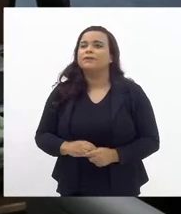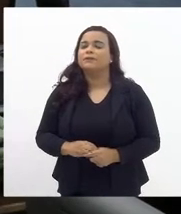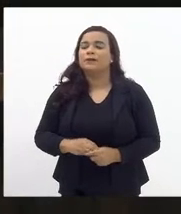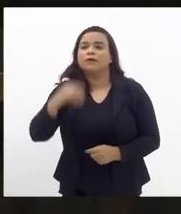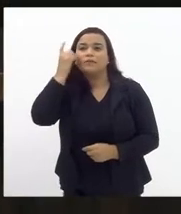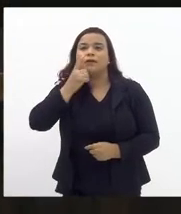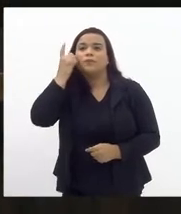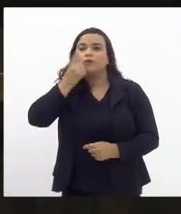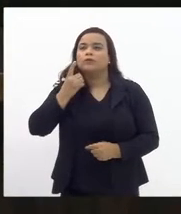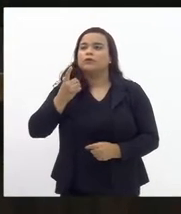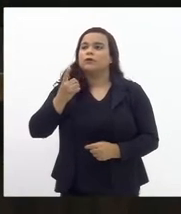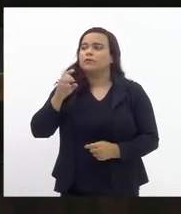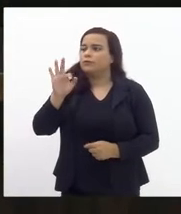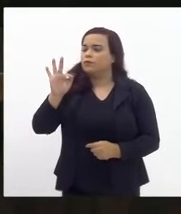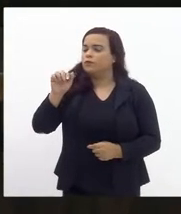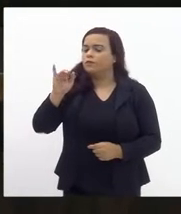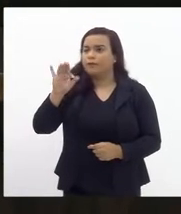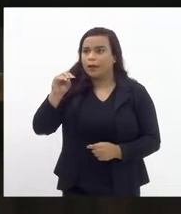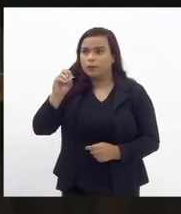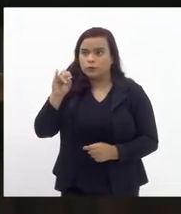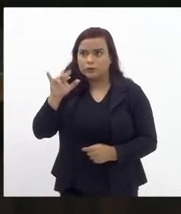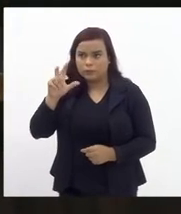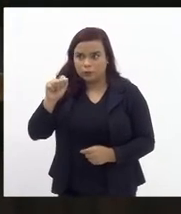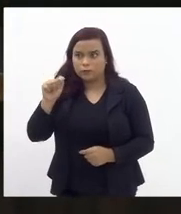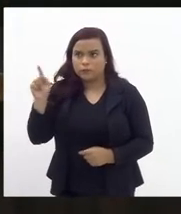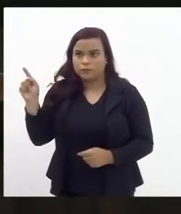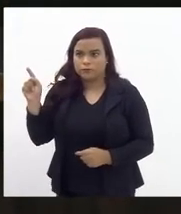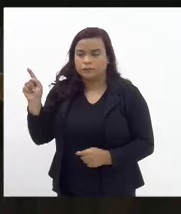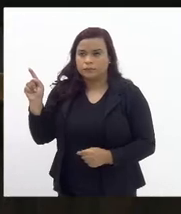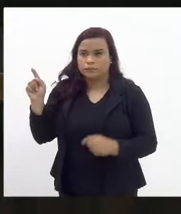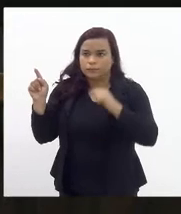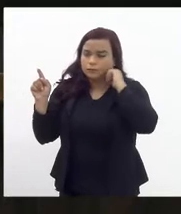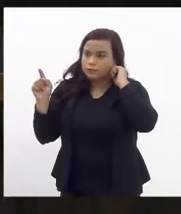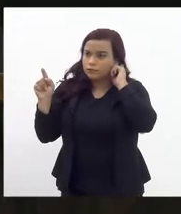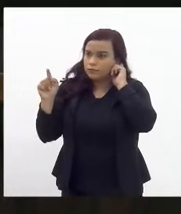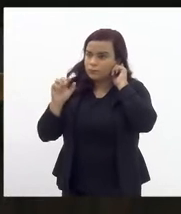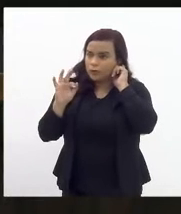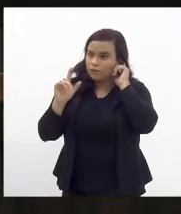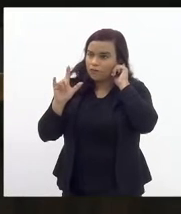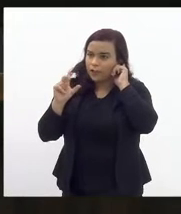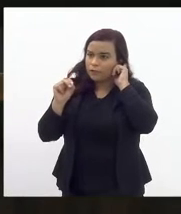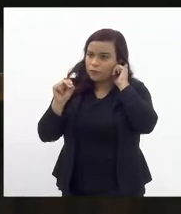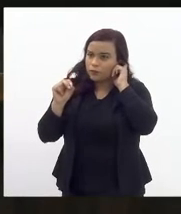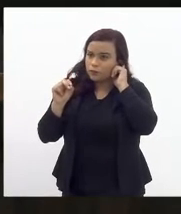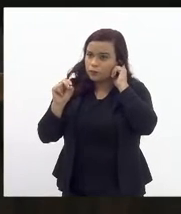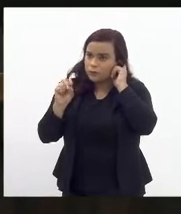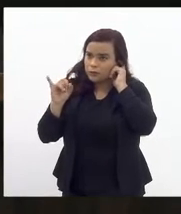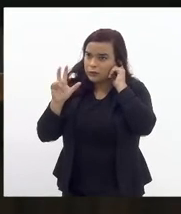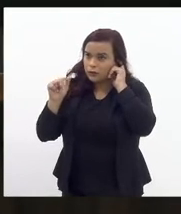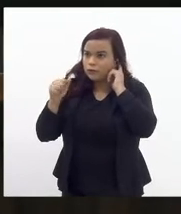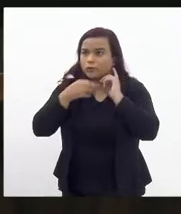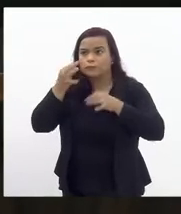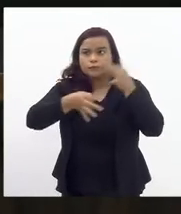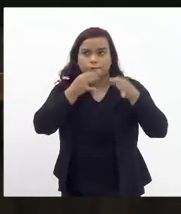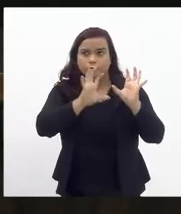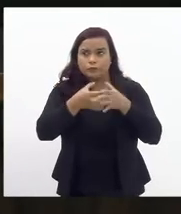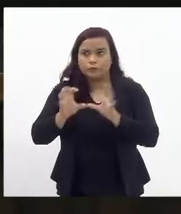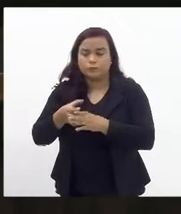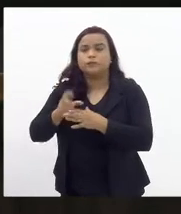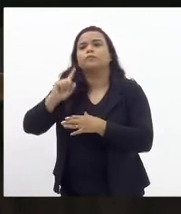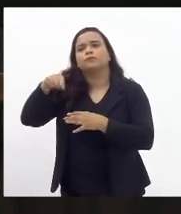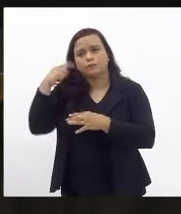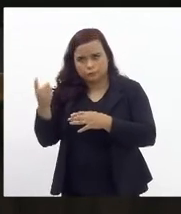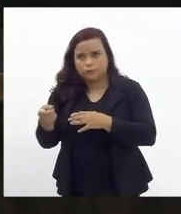Deputado Fábio Silva, assim que pegar aqui a declaração das comissões, o parecer